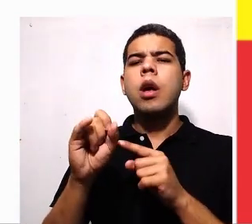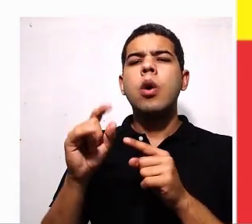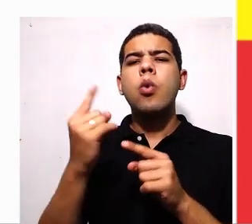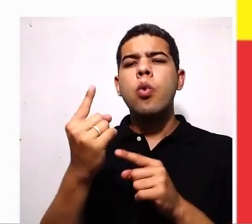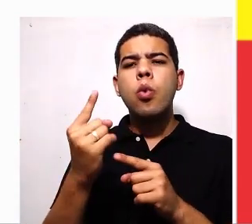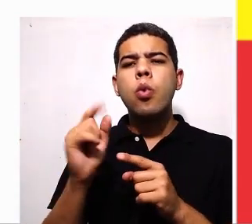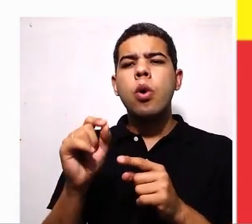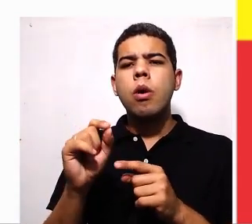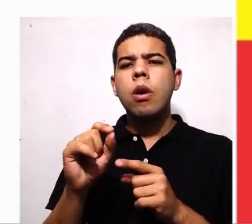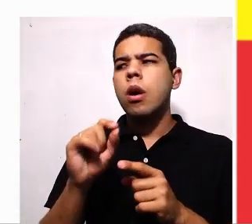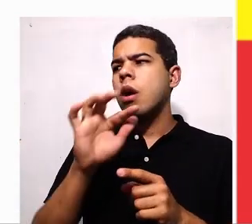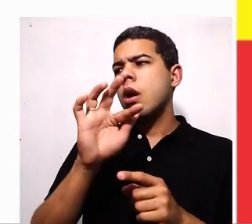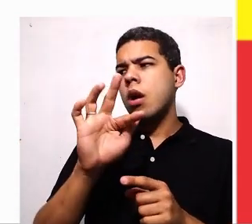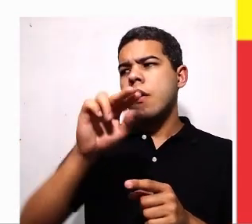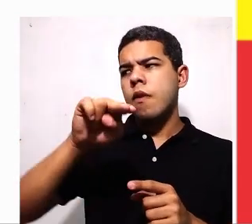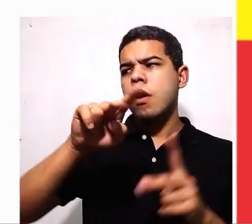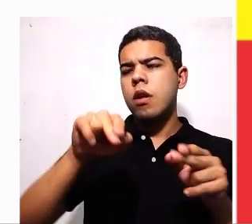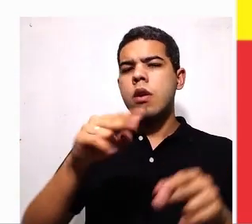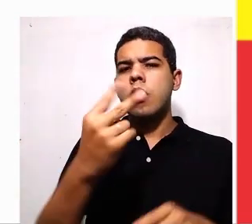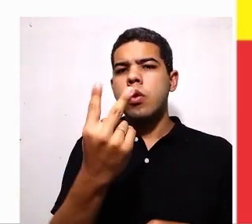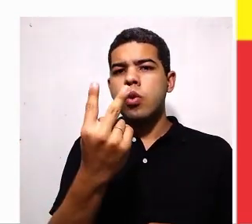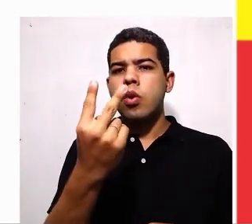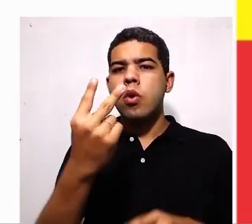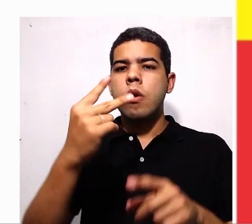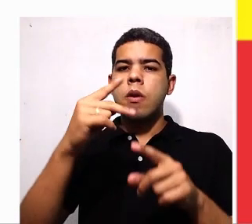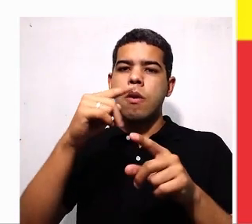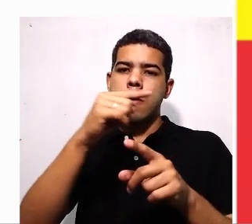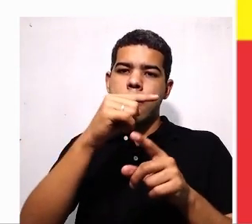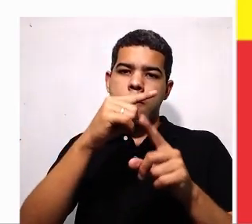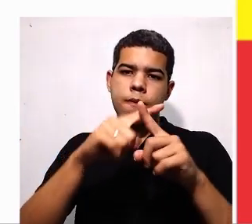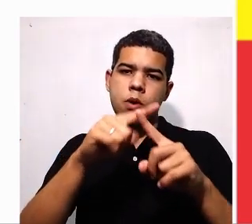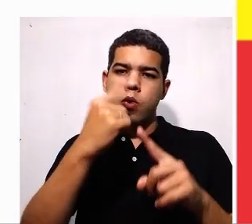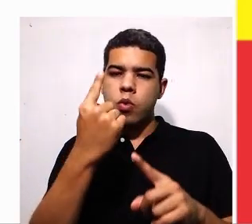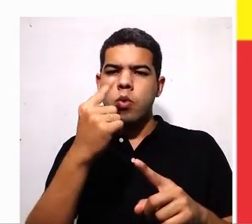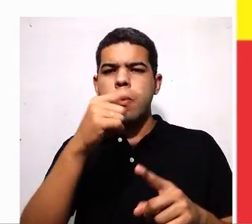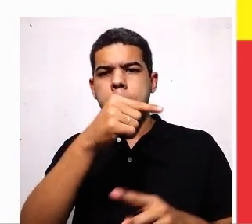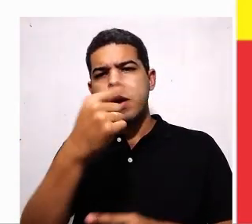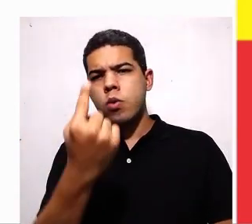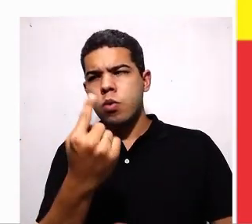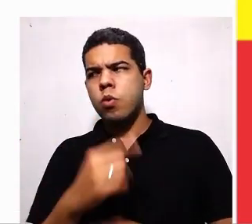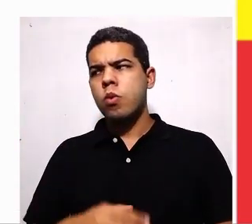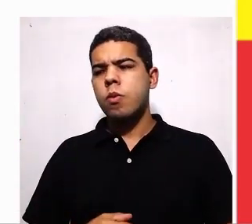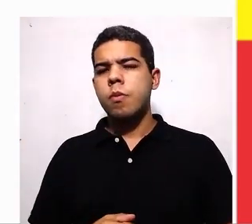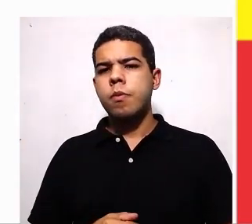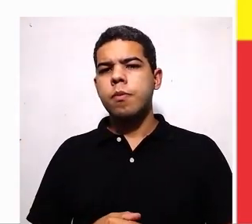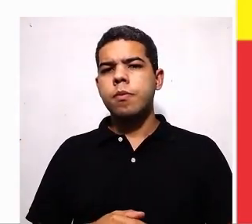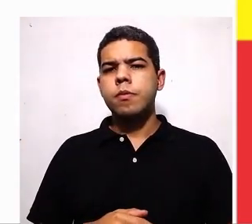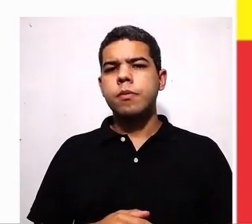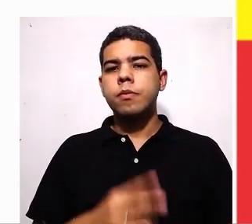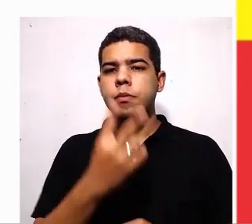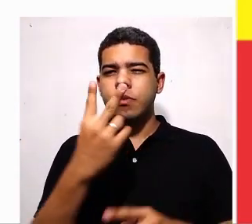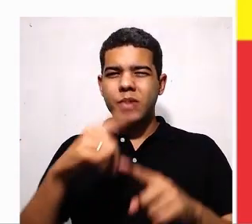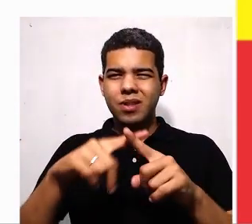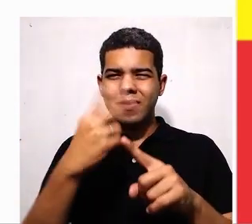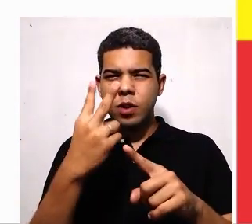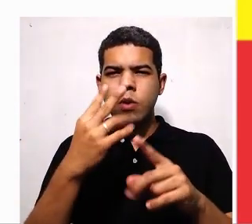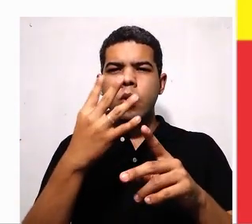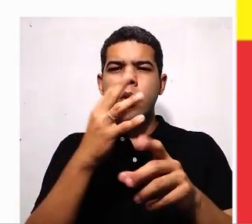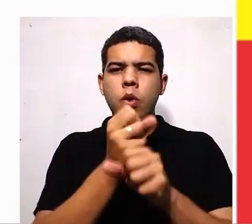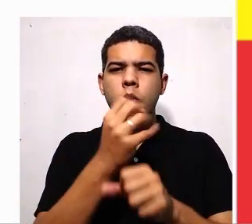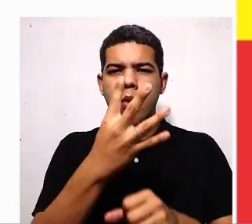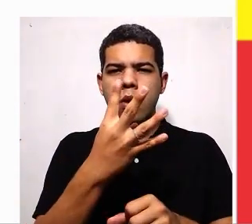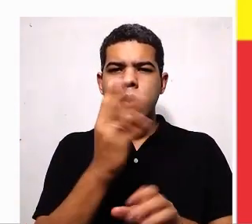2 vezes 1, que é 2, menos 1, 1. F2, que é a figura 2, ó, vai ser 2 vezes 2, 4. 4 menos